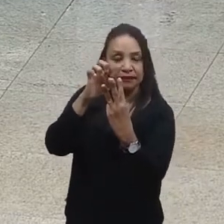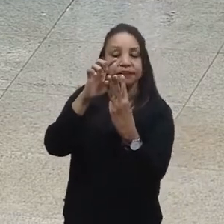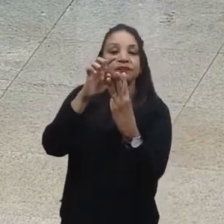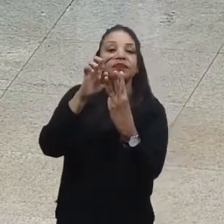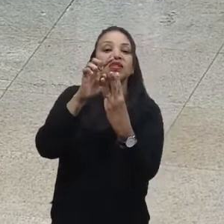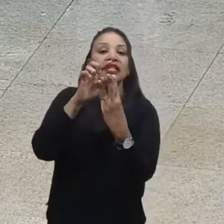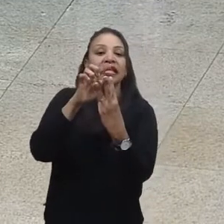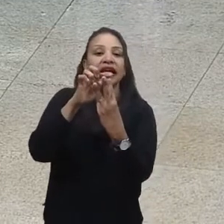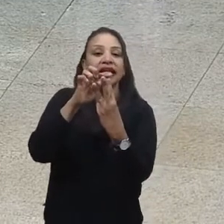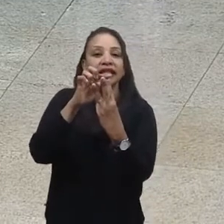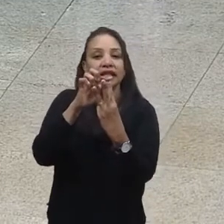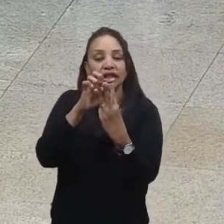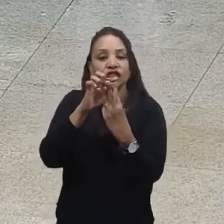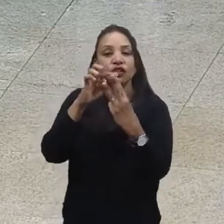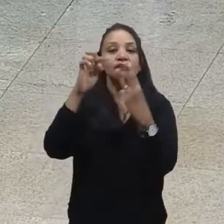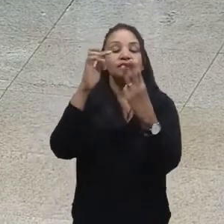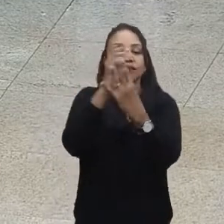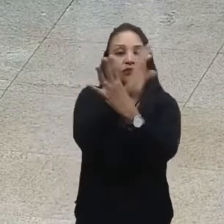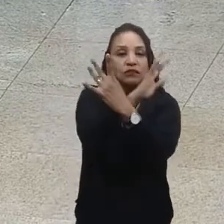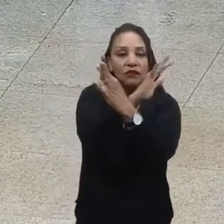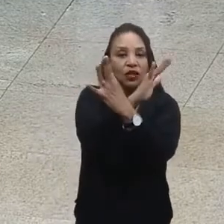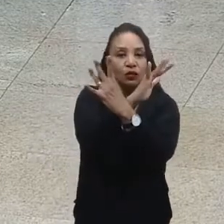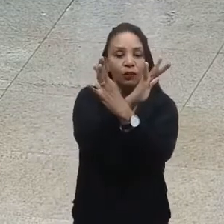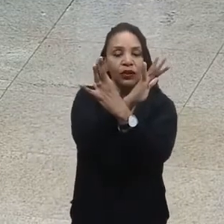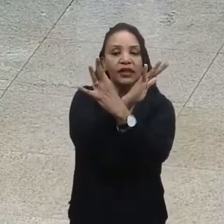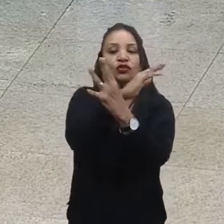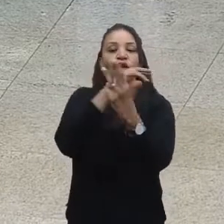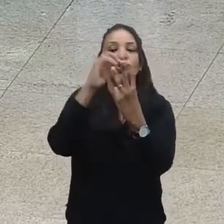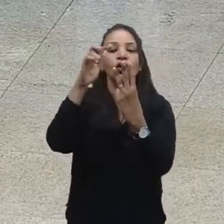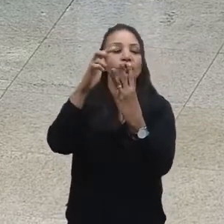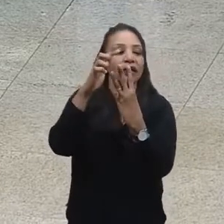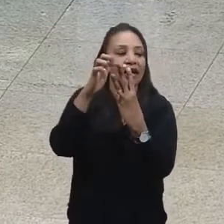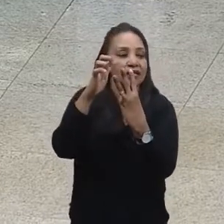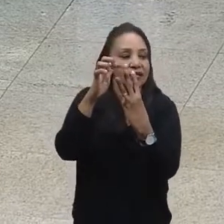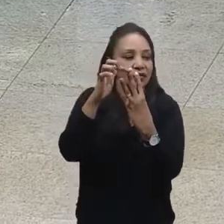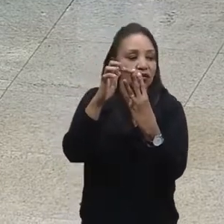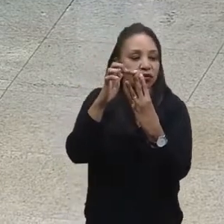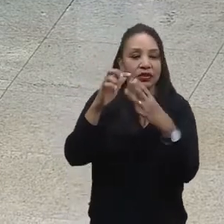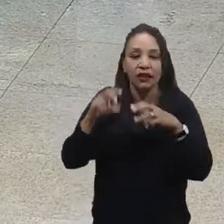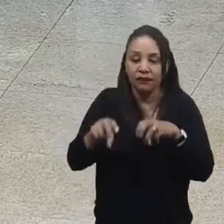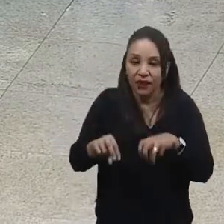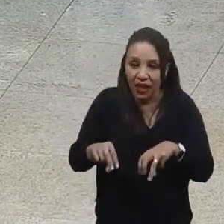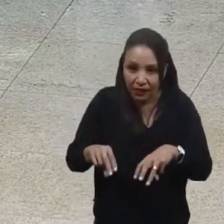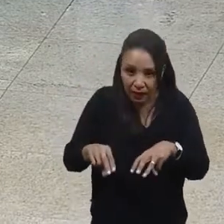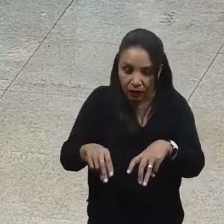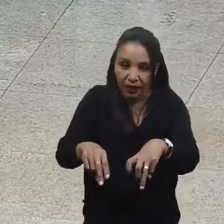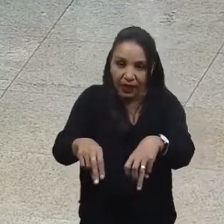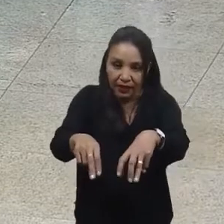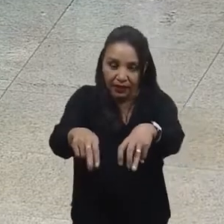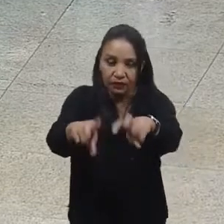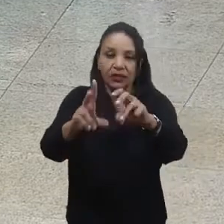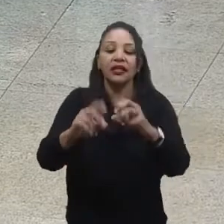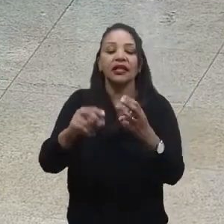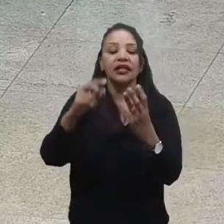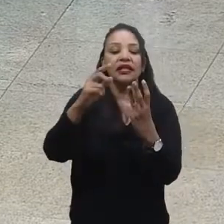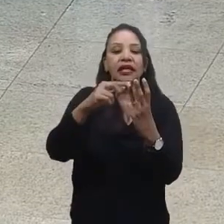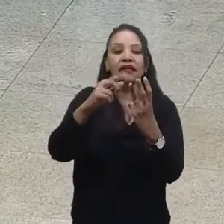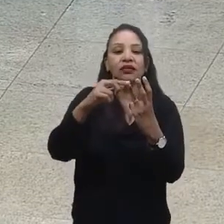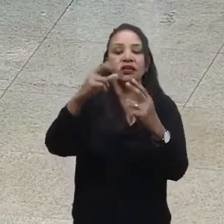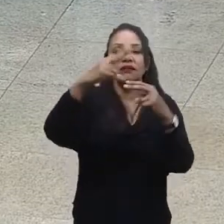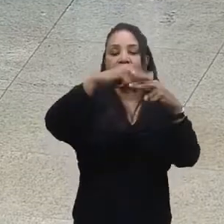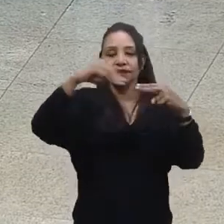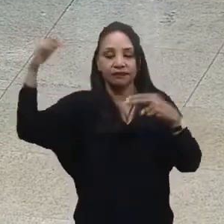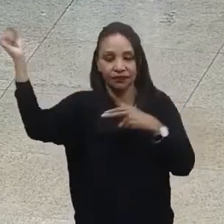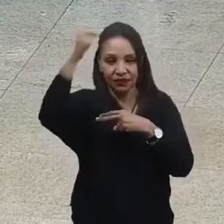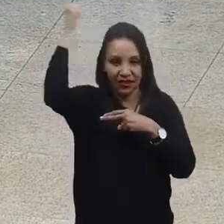isso é maravilhoso isso é comunhão é por isso que é revigorante está no a missa por isso que